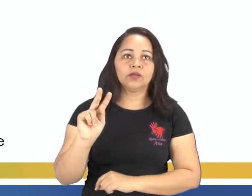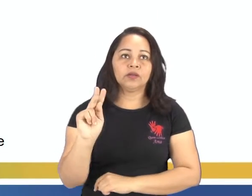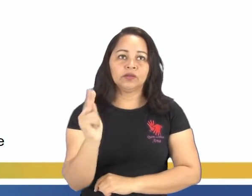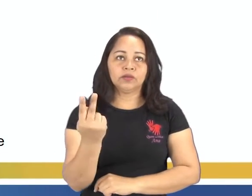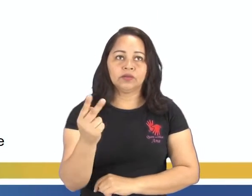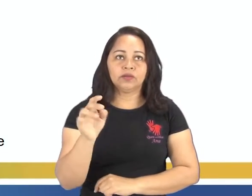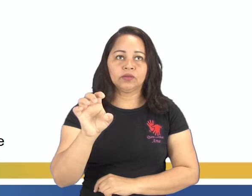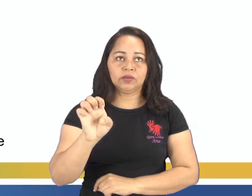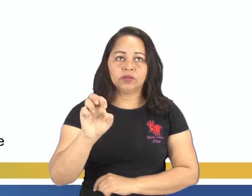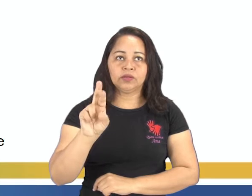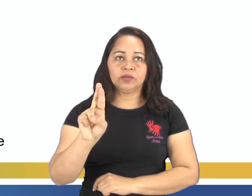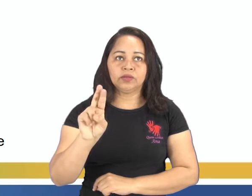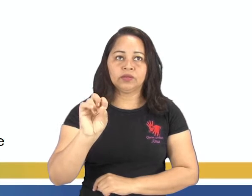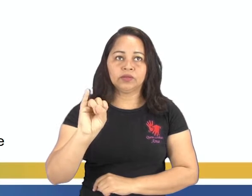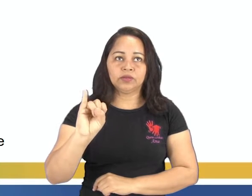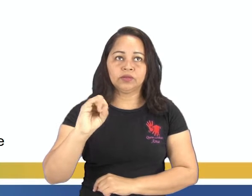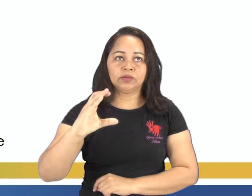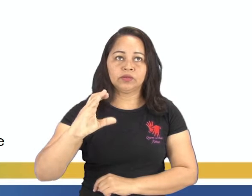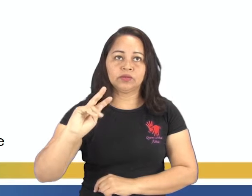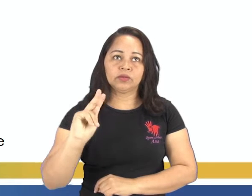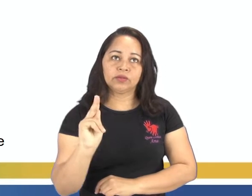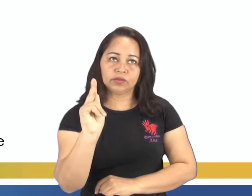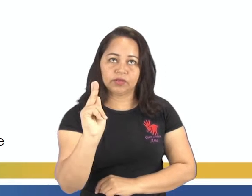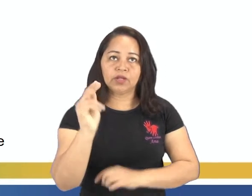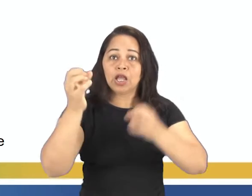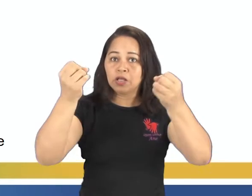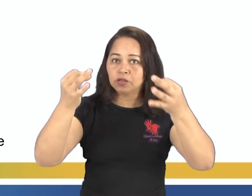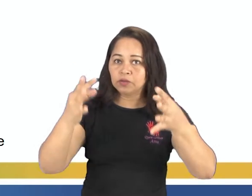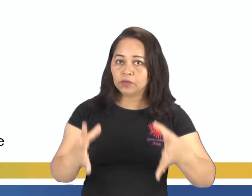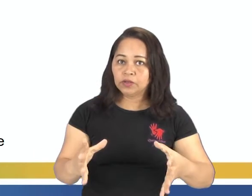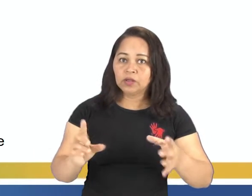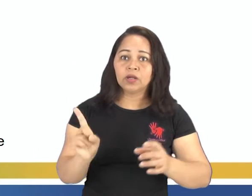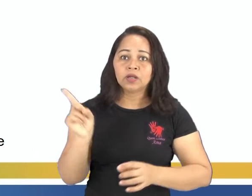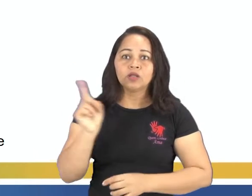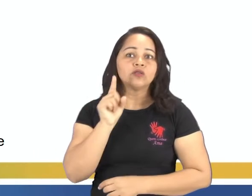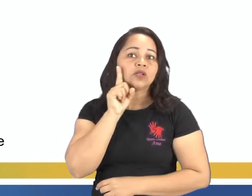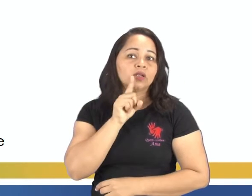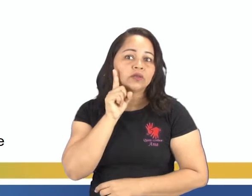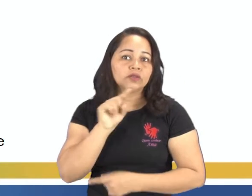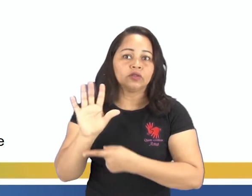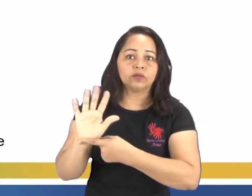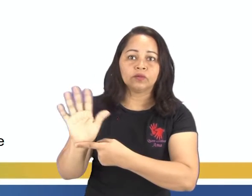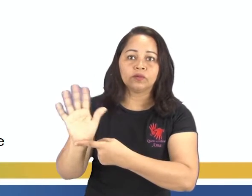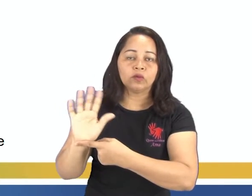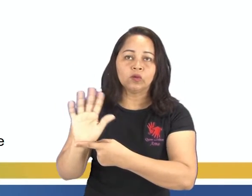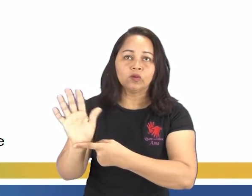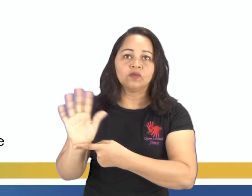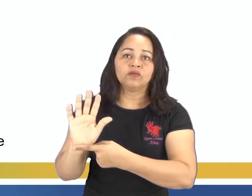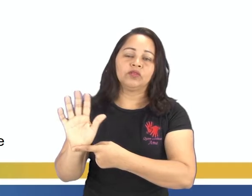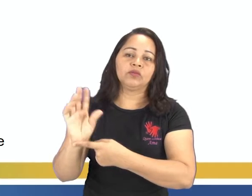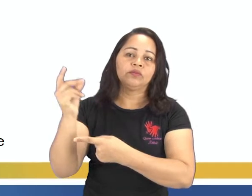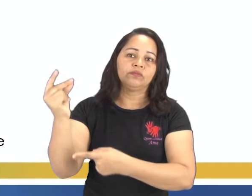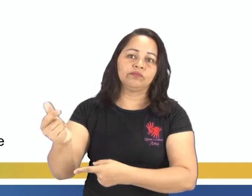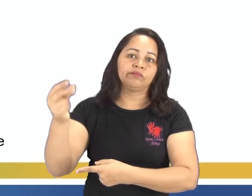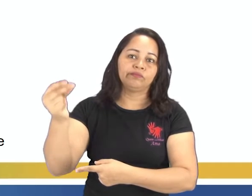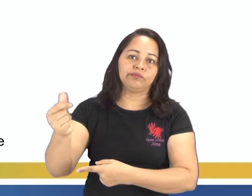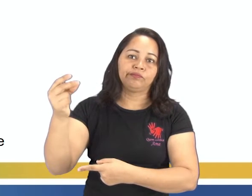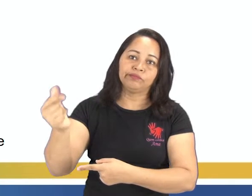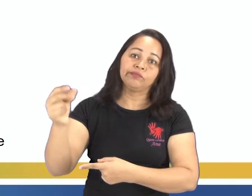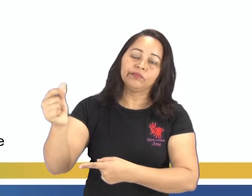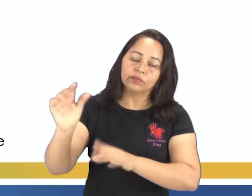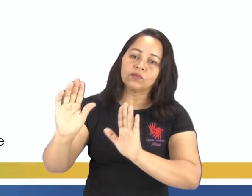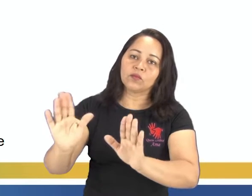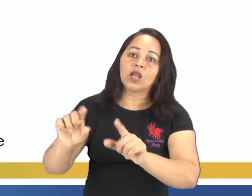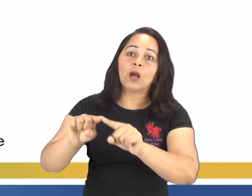tem produzido muitos materiais que representam grupos minoritários, mas que o cinema oriental já faz isso